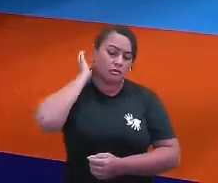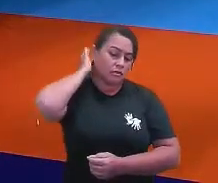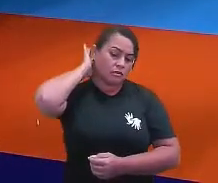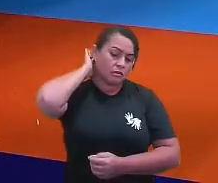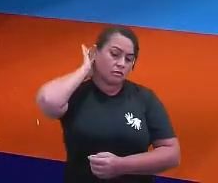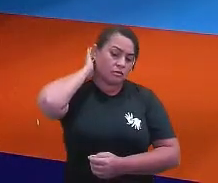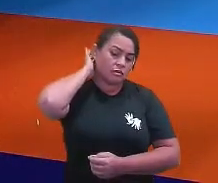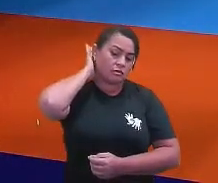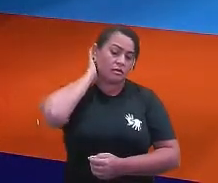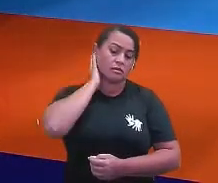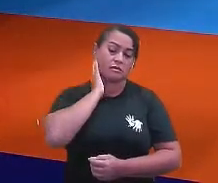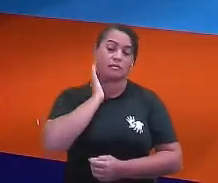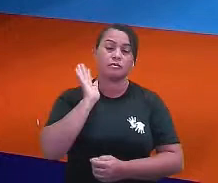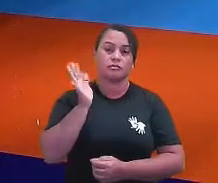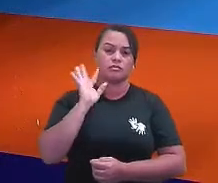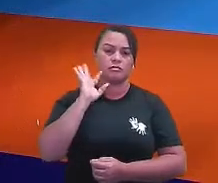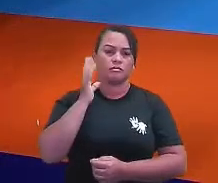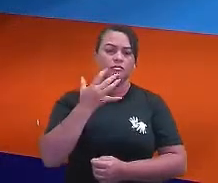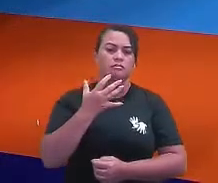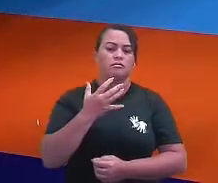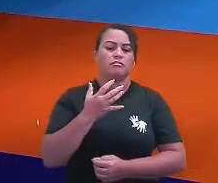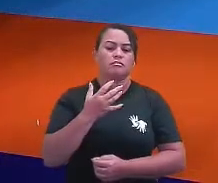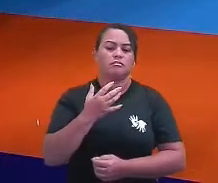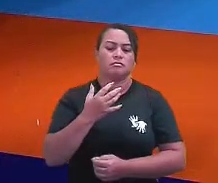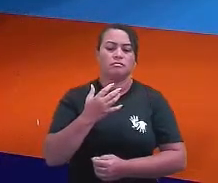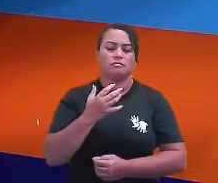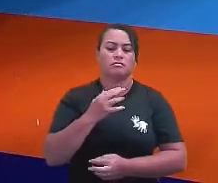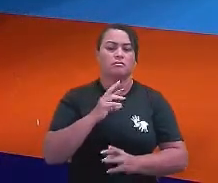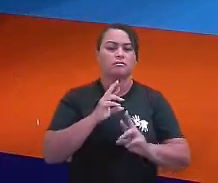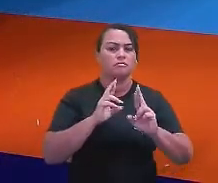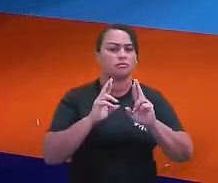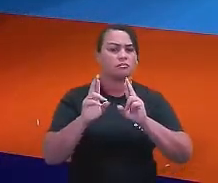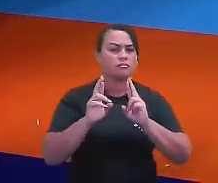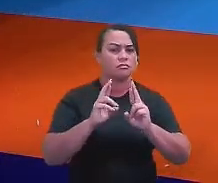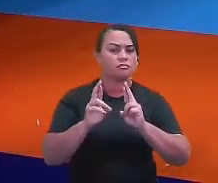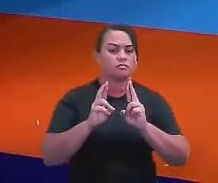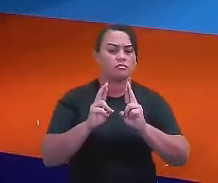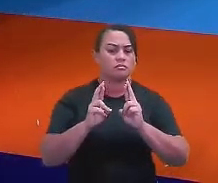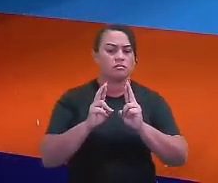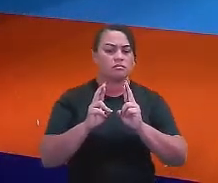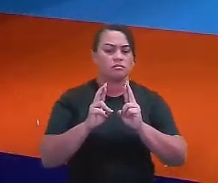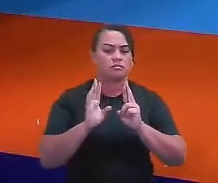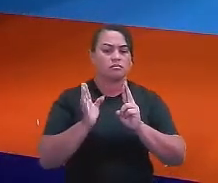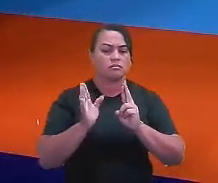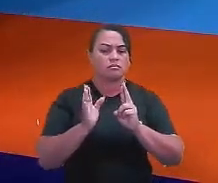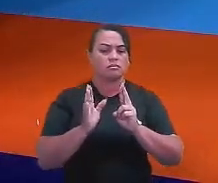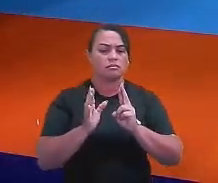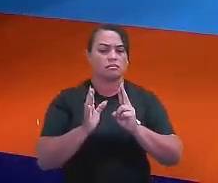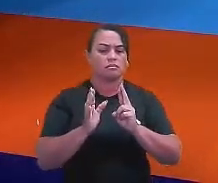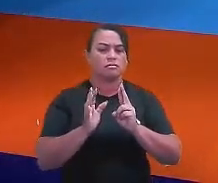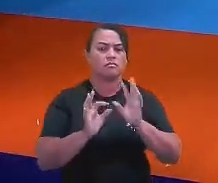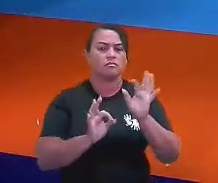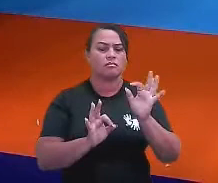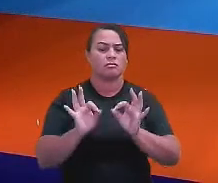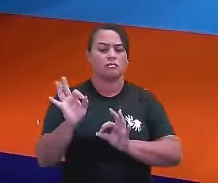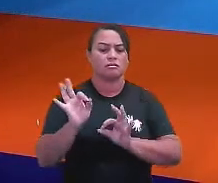Tranquilo. Então, já resolvi aí a relação, né, da